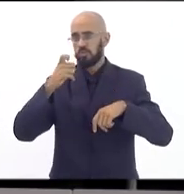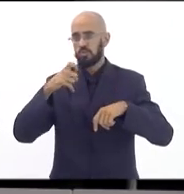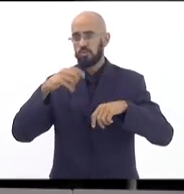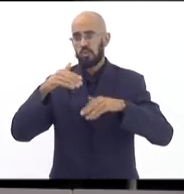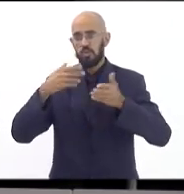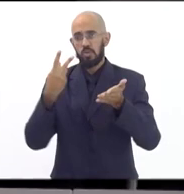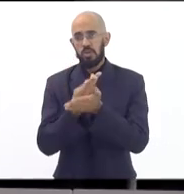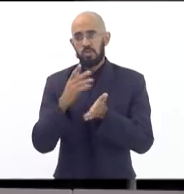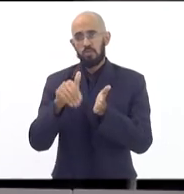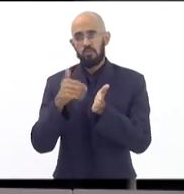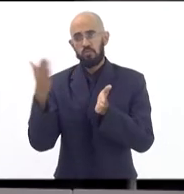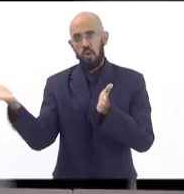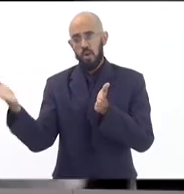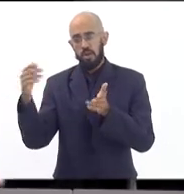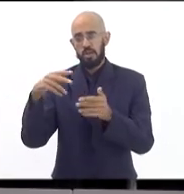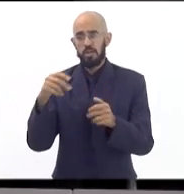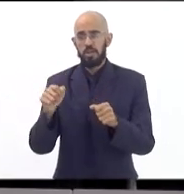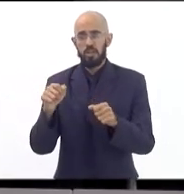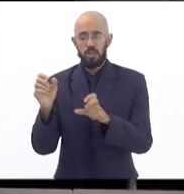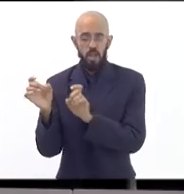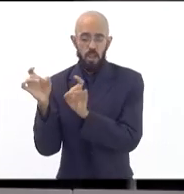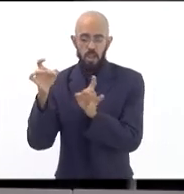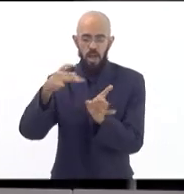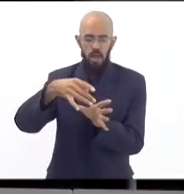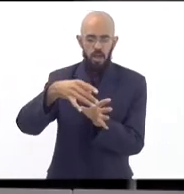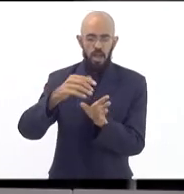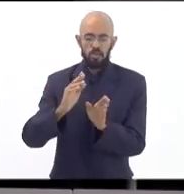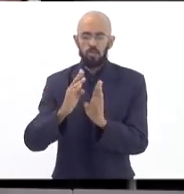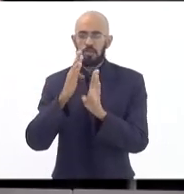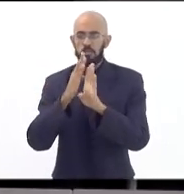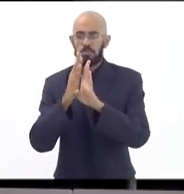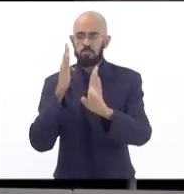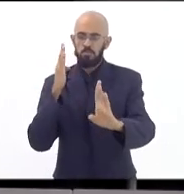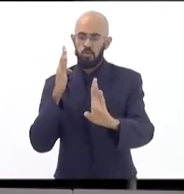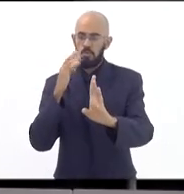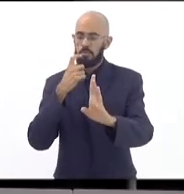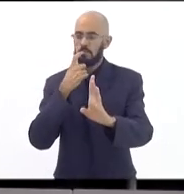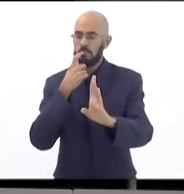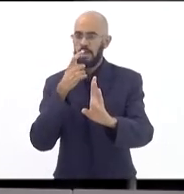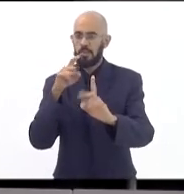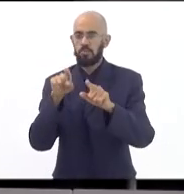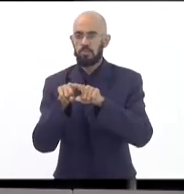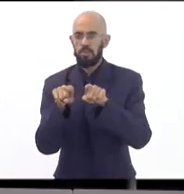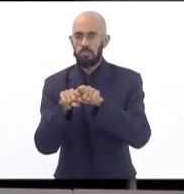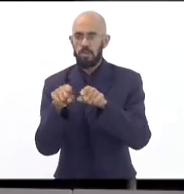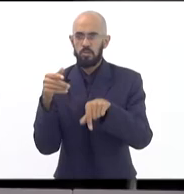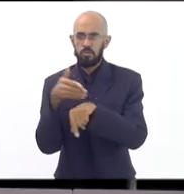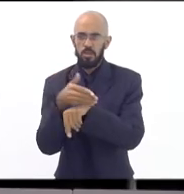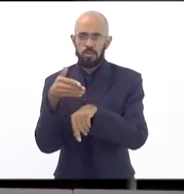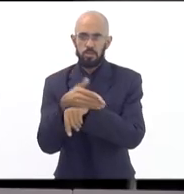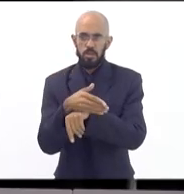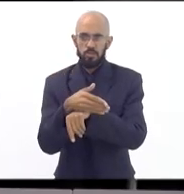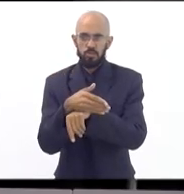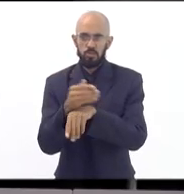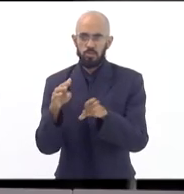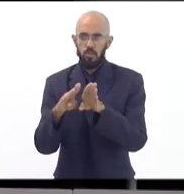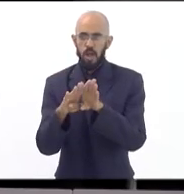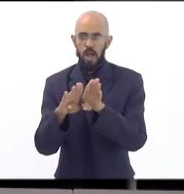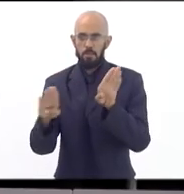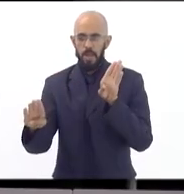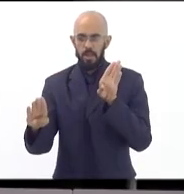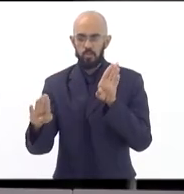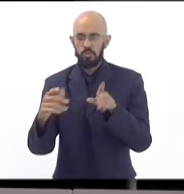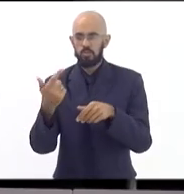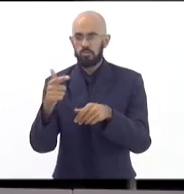ocorre fora das estações se ele é jogado pelos Muros e pelos acessos que que são abertos onde não